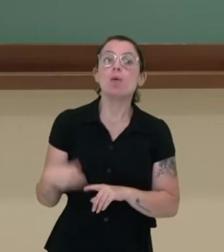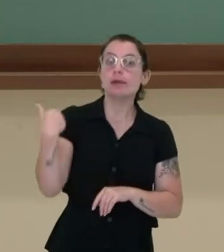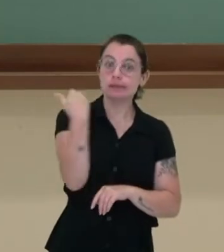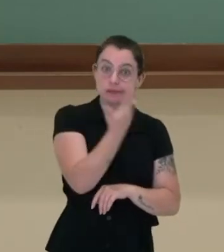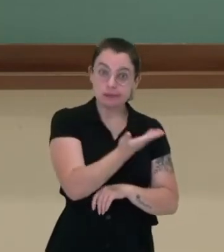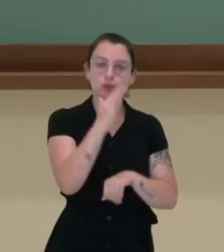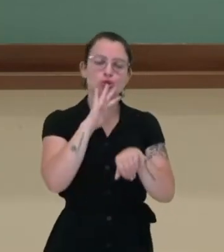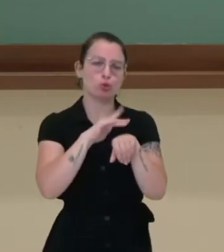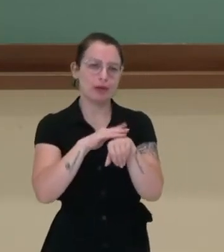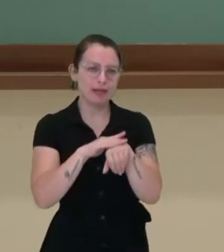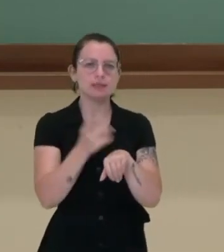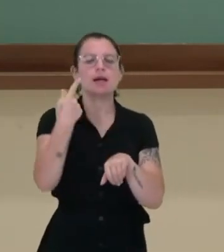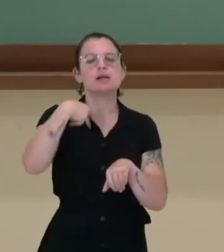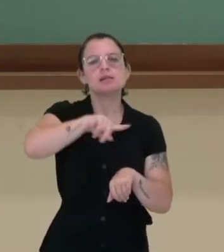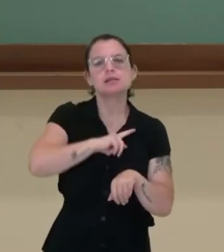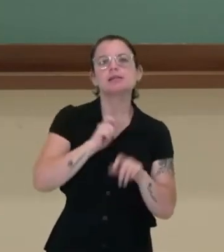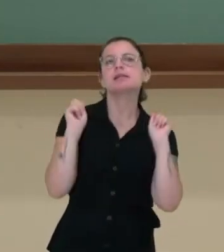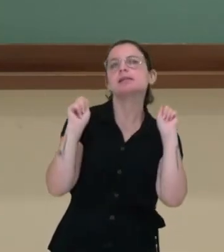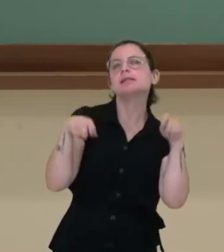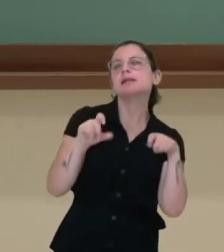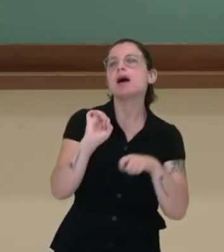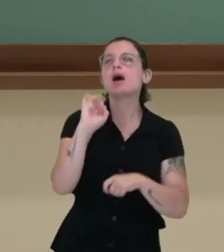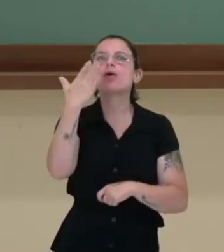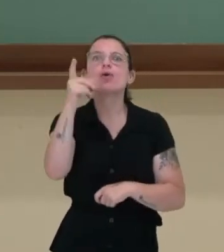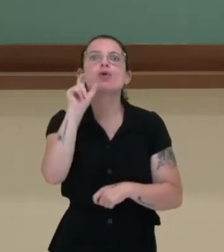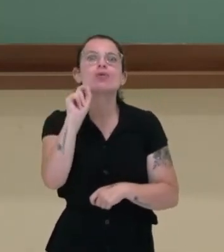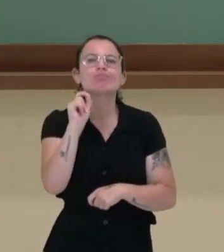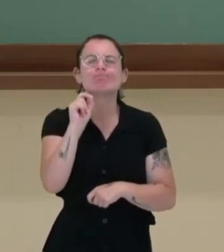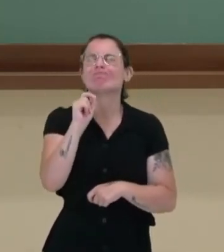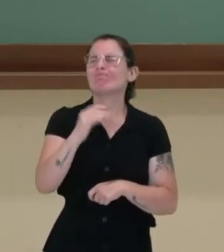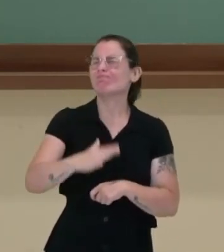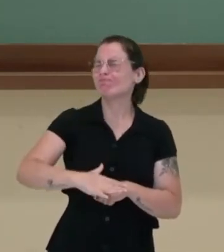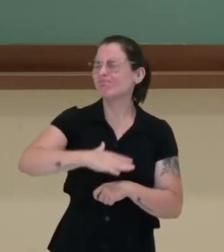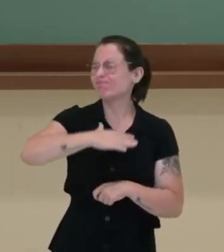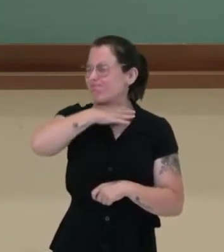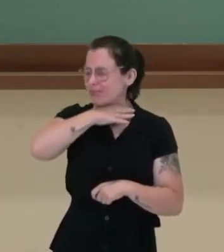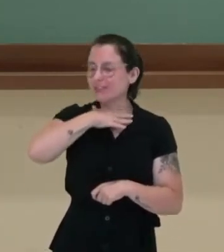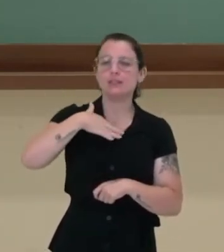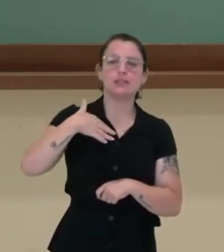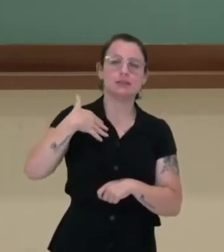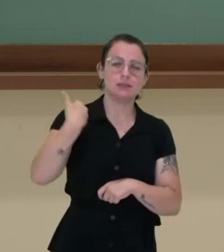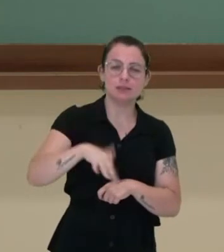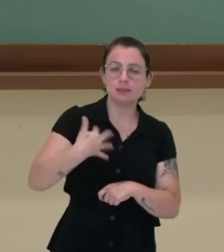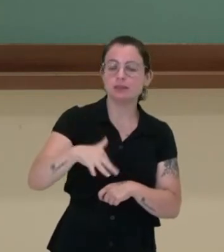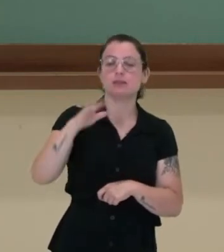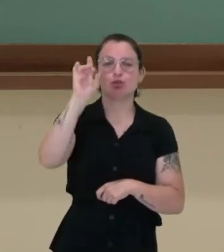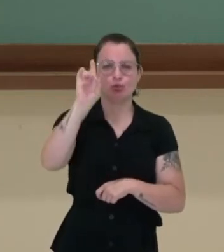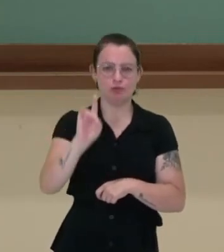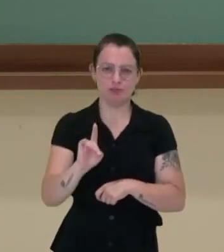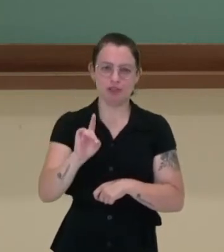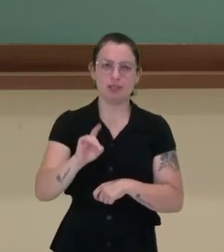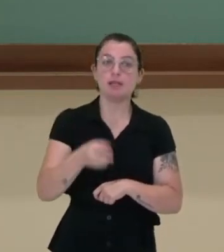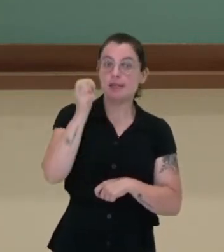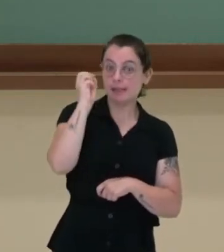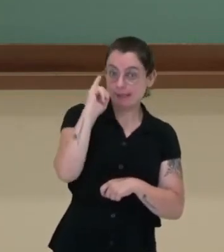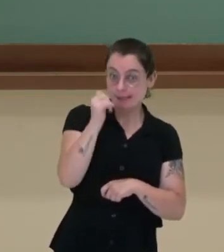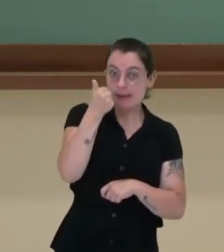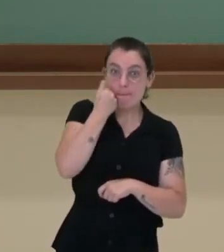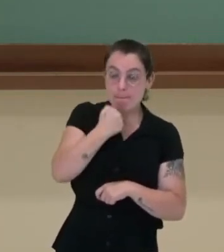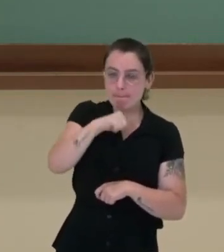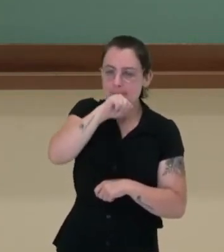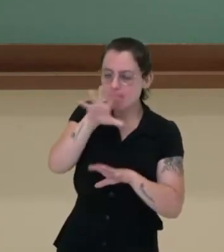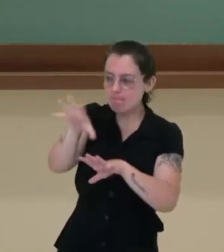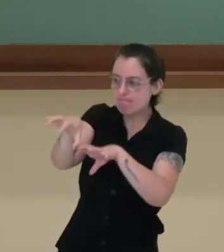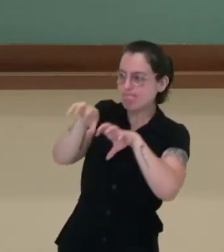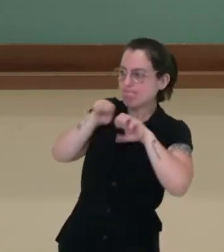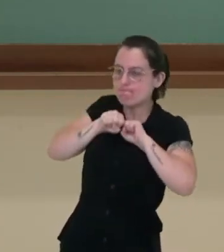pode causar graves deficiências congênitas se a mãe for infectada com